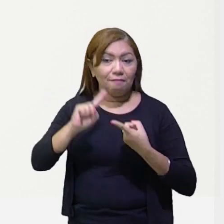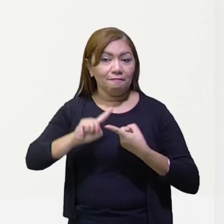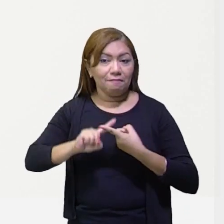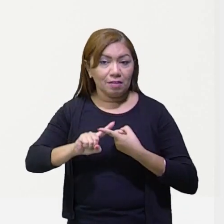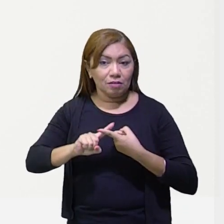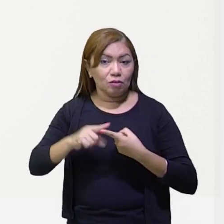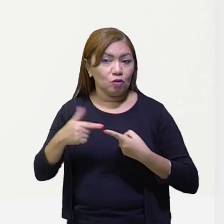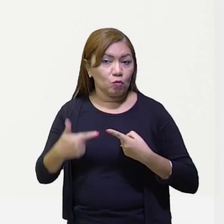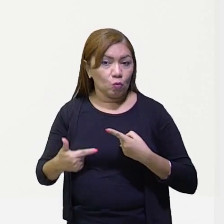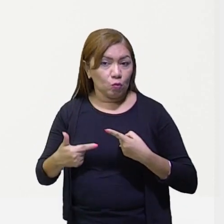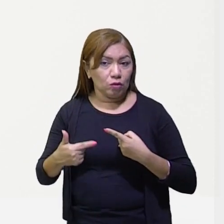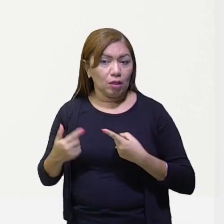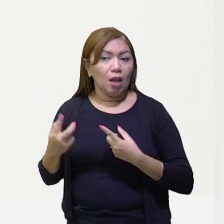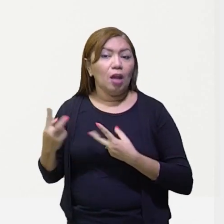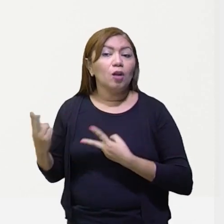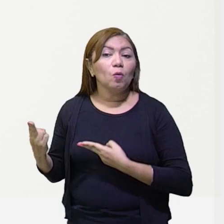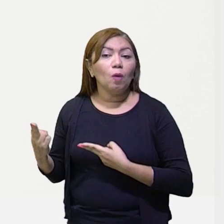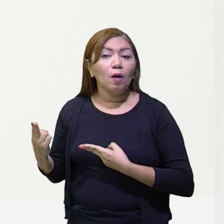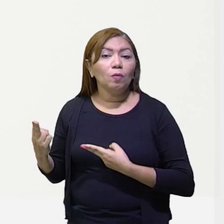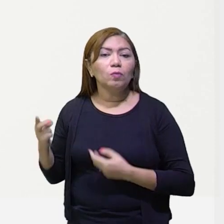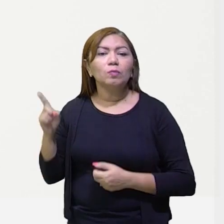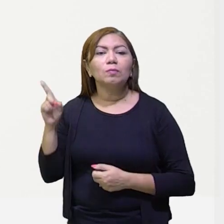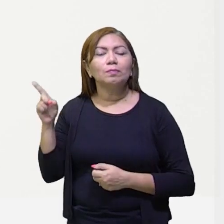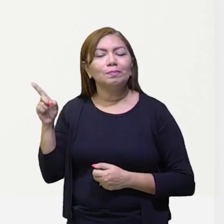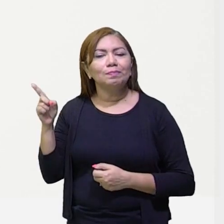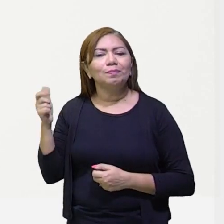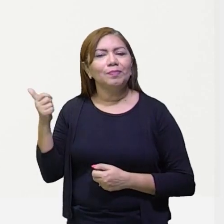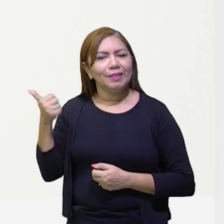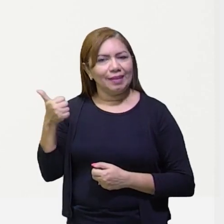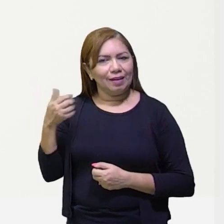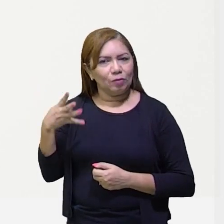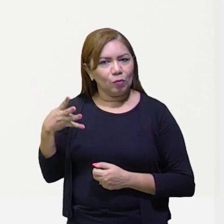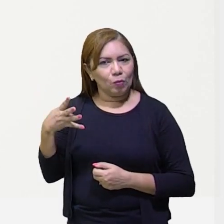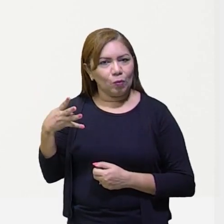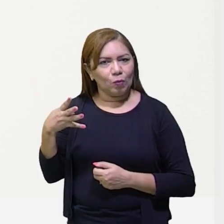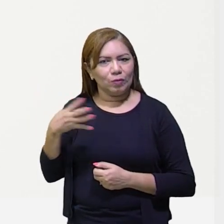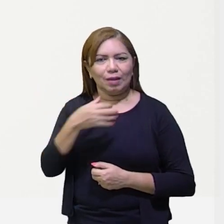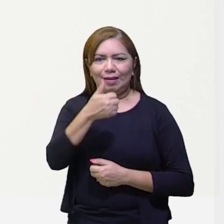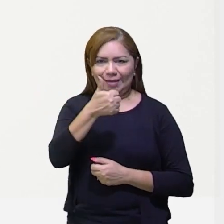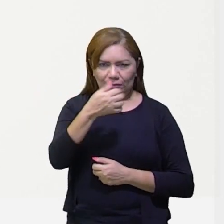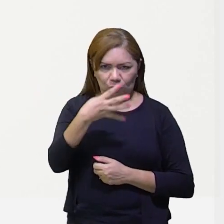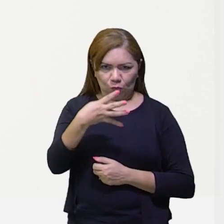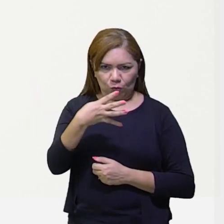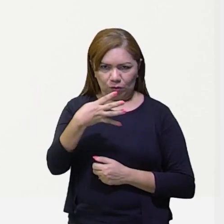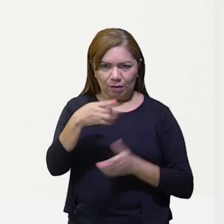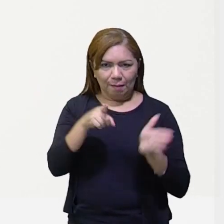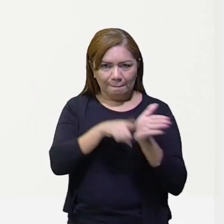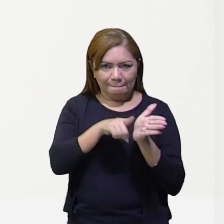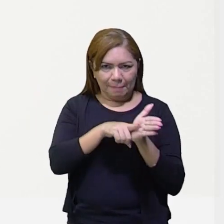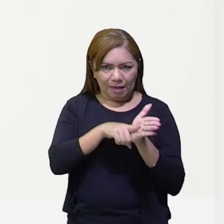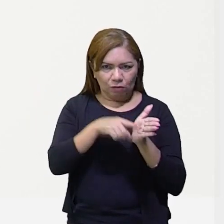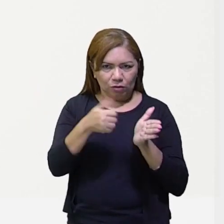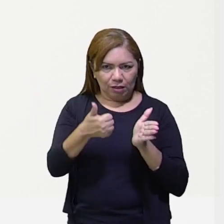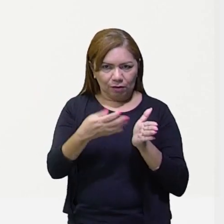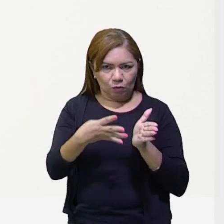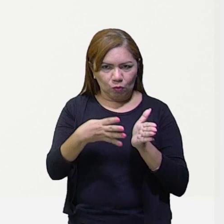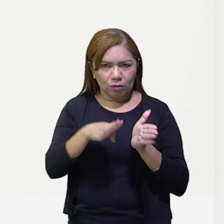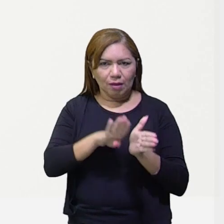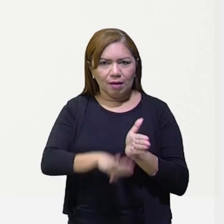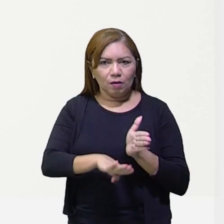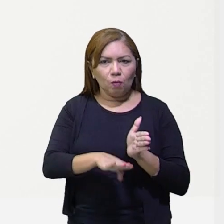2, 14. Na verdade, e aqui a gente vai fazer o quê? Subtração, 14 menos